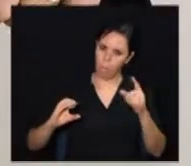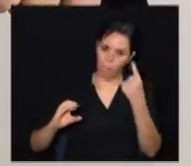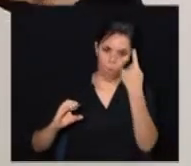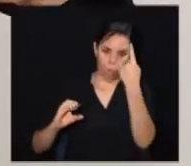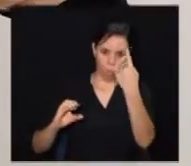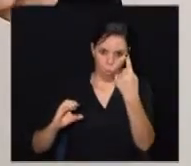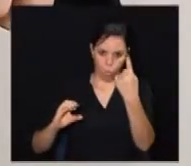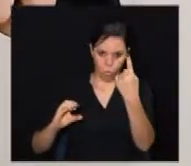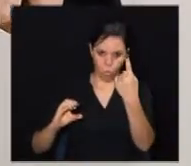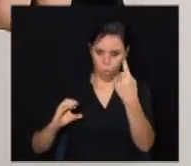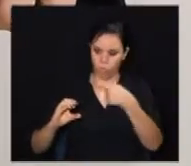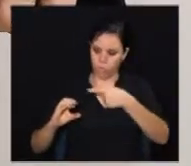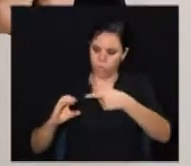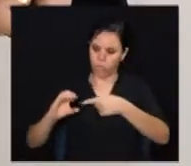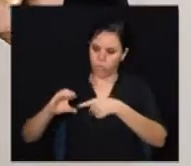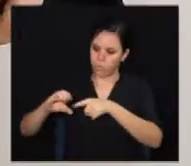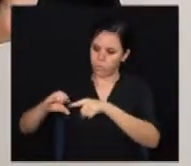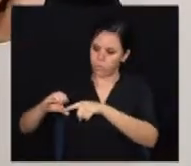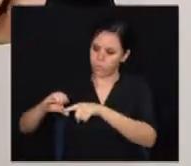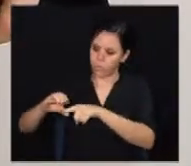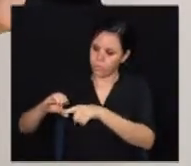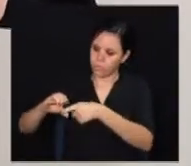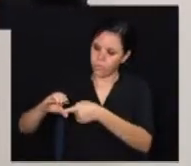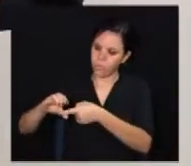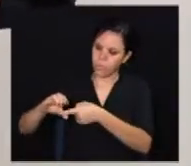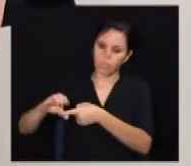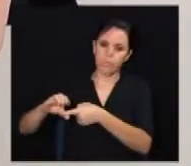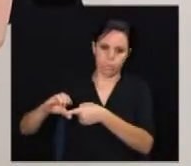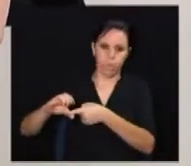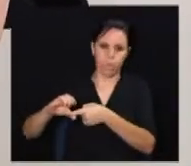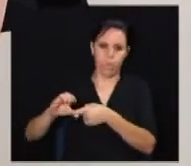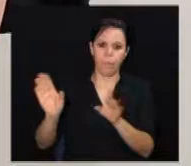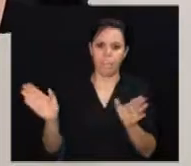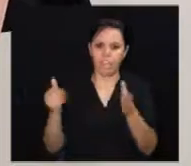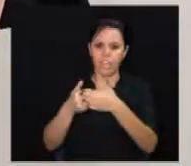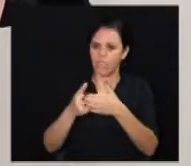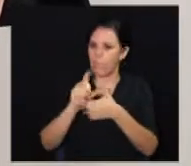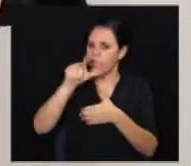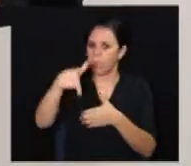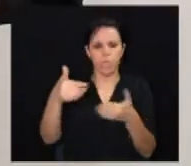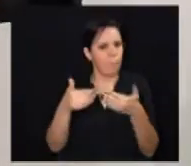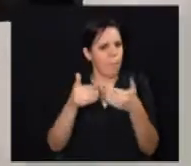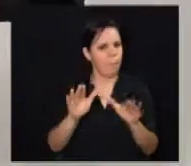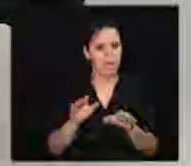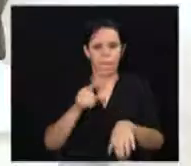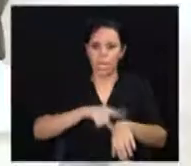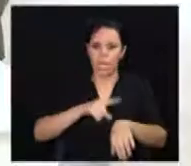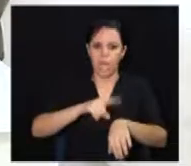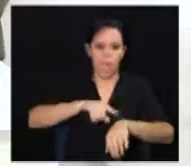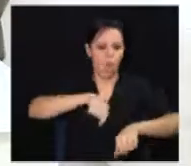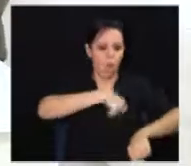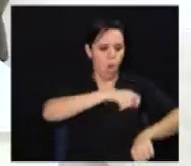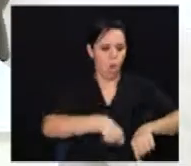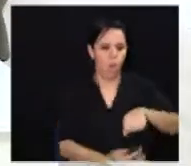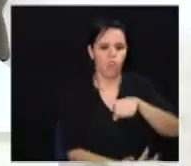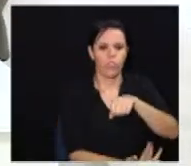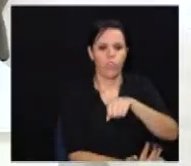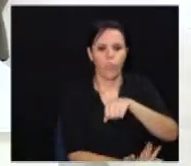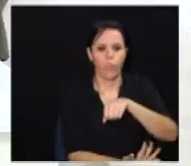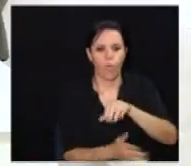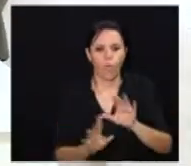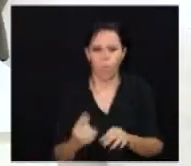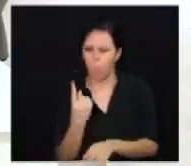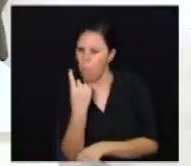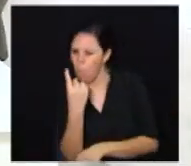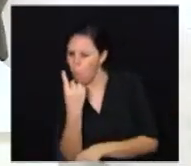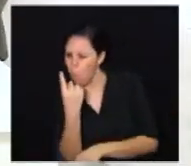de sem o recheio na borda para poder fazer o fechamento dele, para ele não abrir na hora do cozimento. Isso dá o quê? Uma colher? Dá Ou uma duas? colherzinha mais ou